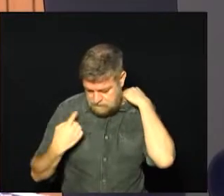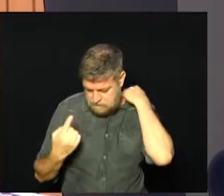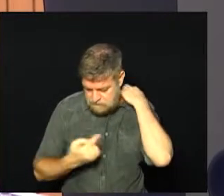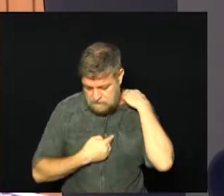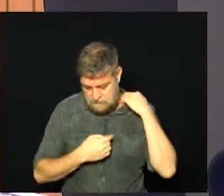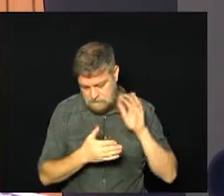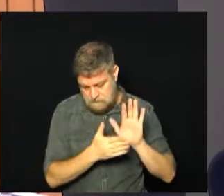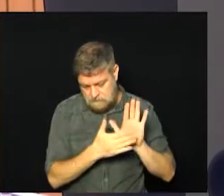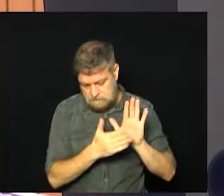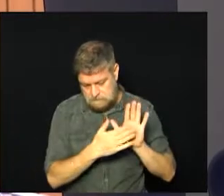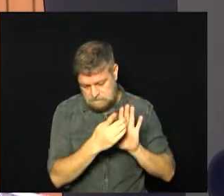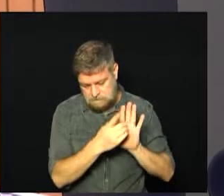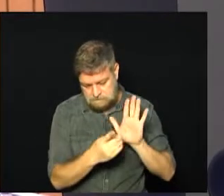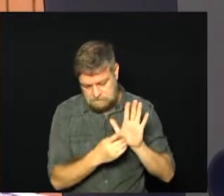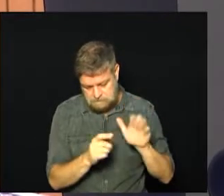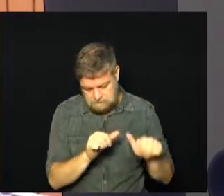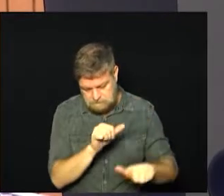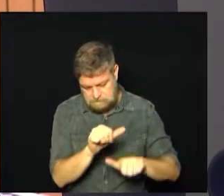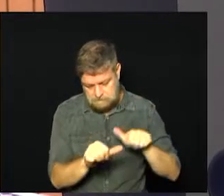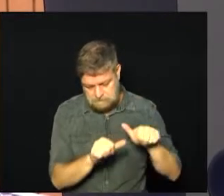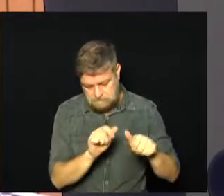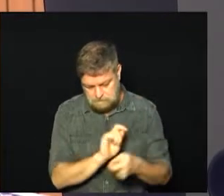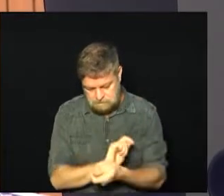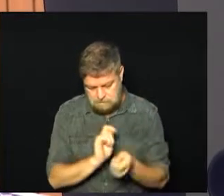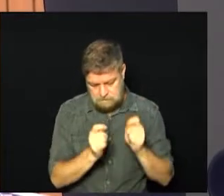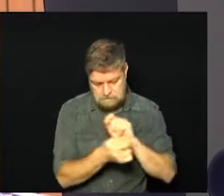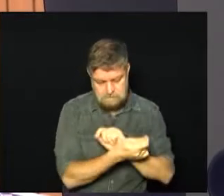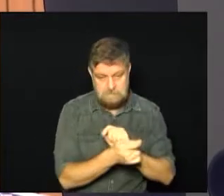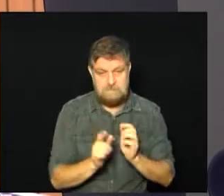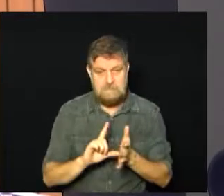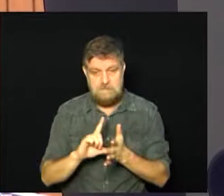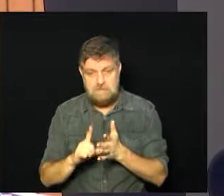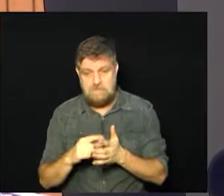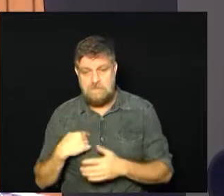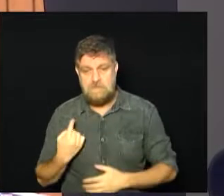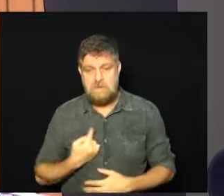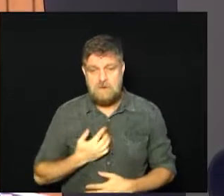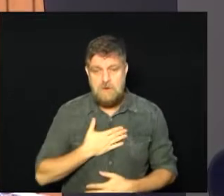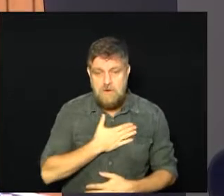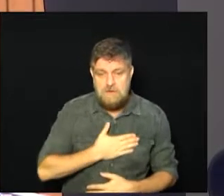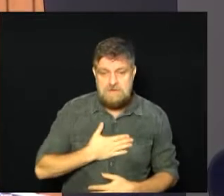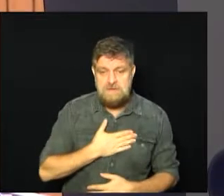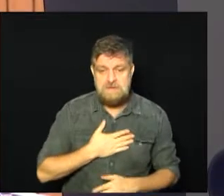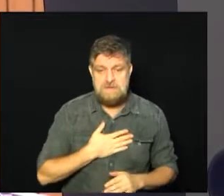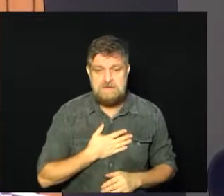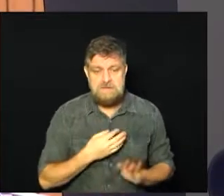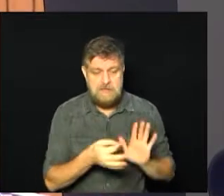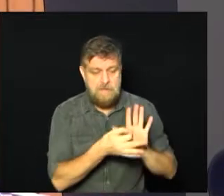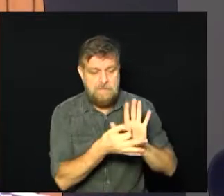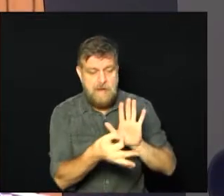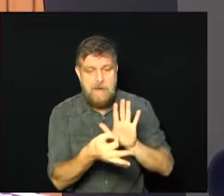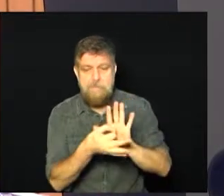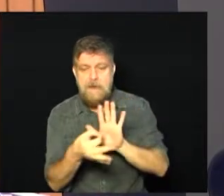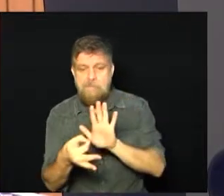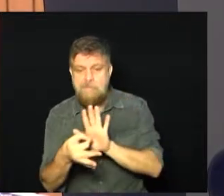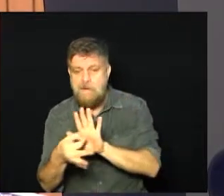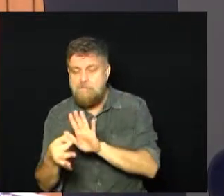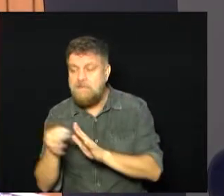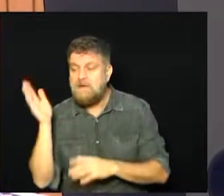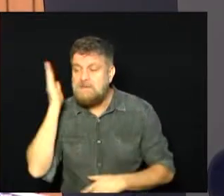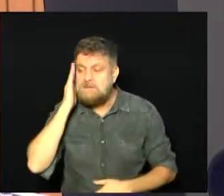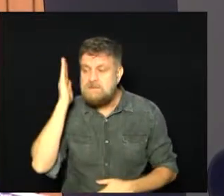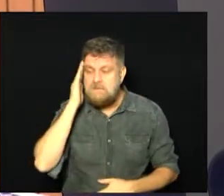ao decreto que hoje existe, e, após isso, nós gostaríamos de receber as contribuições dos senhores com o intuito